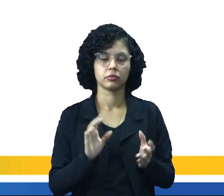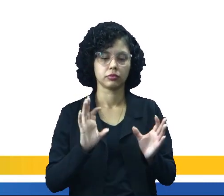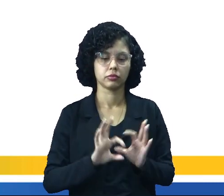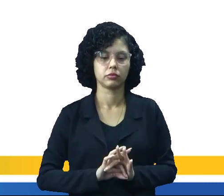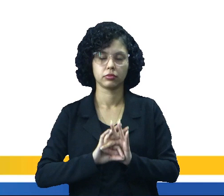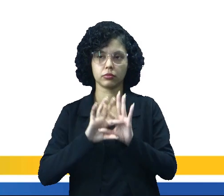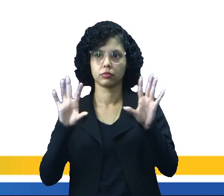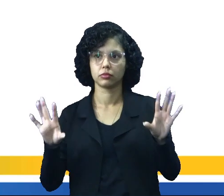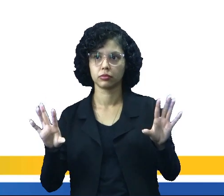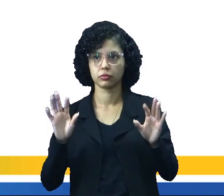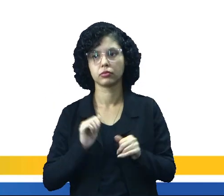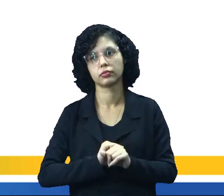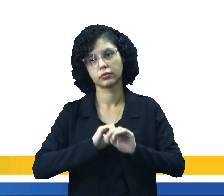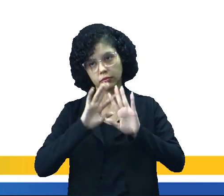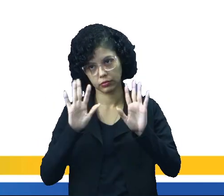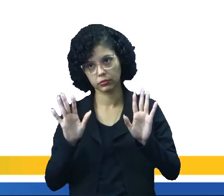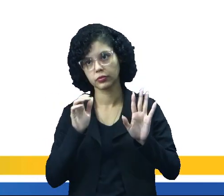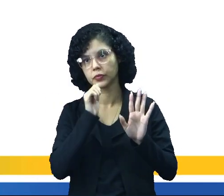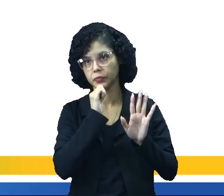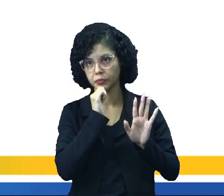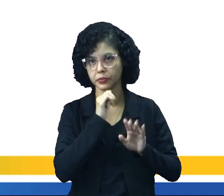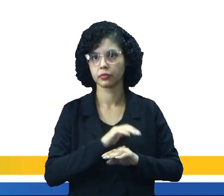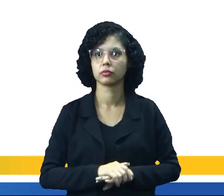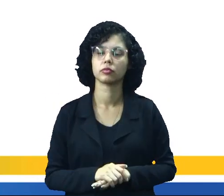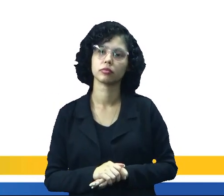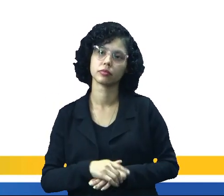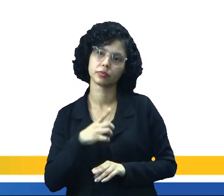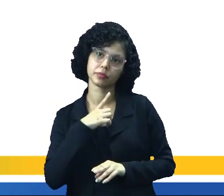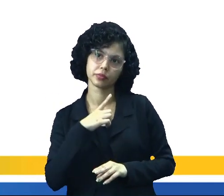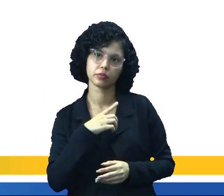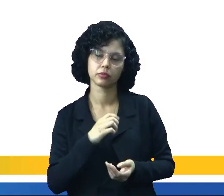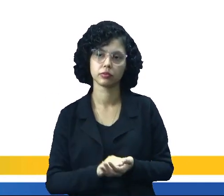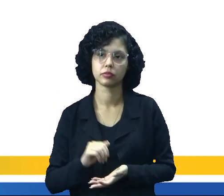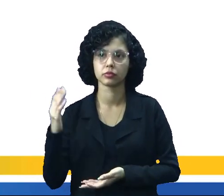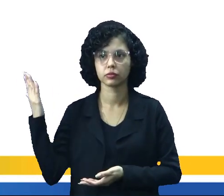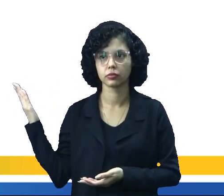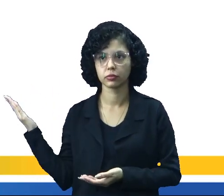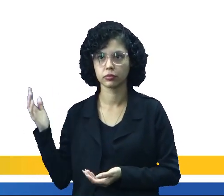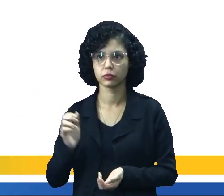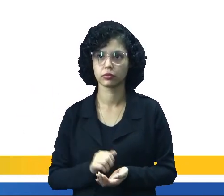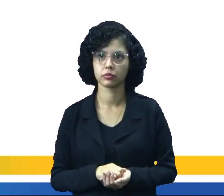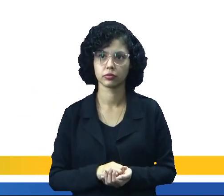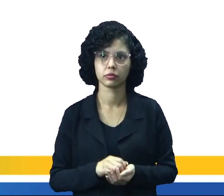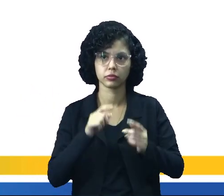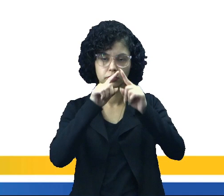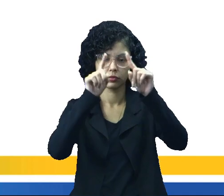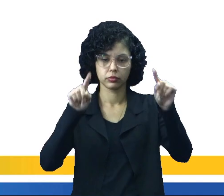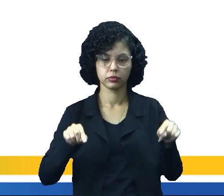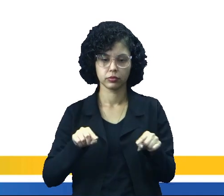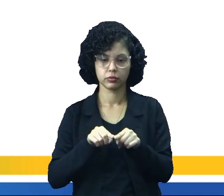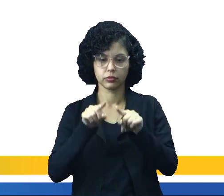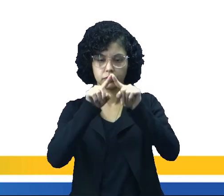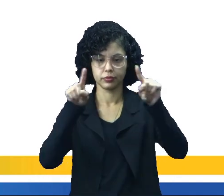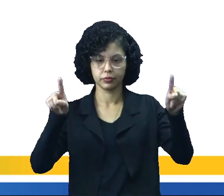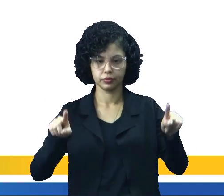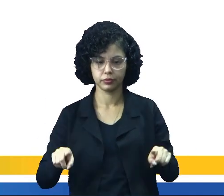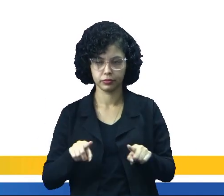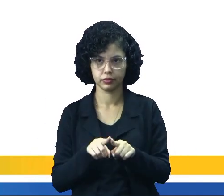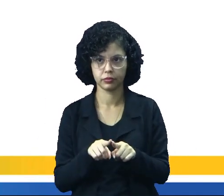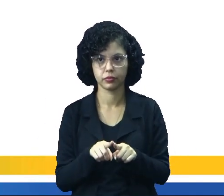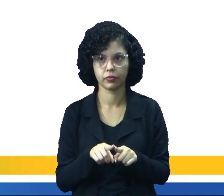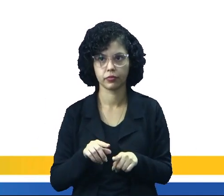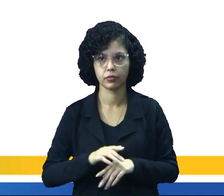liberdade artística, claro, né? E aí nós temos o geométrico, olha, como trabalha mais